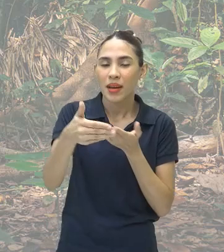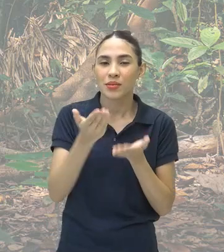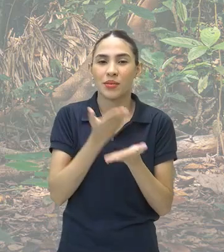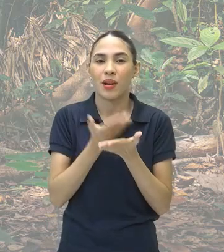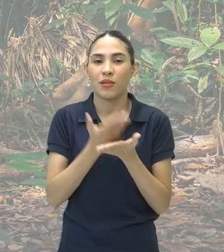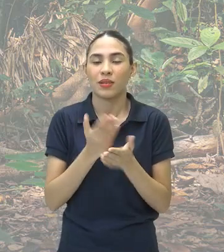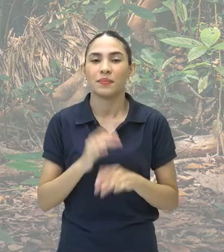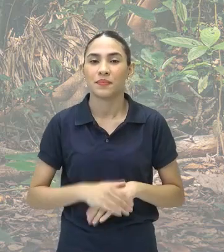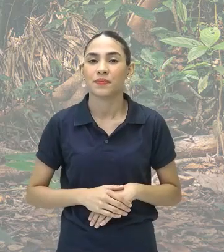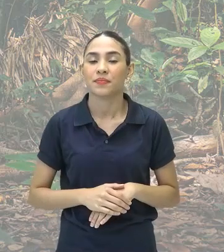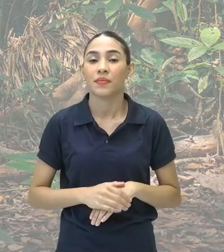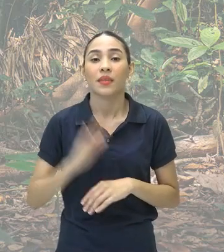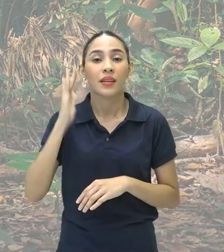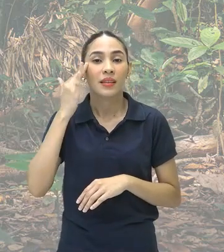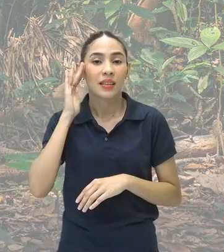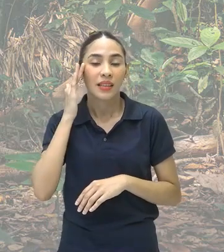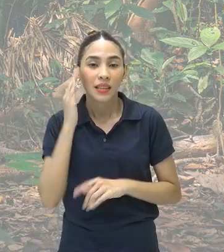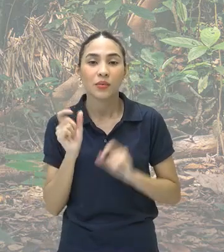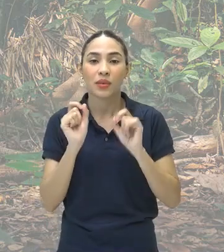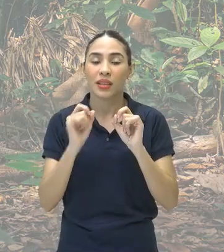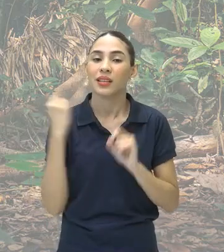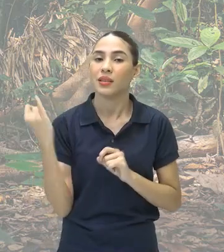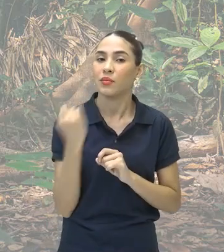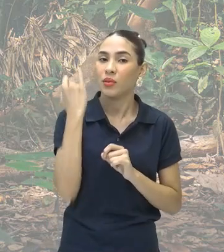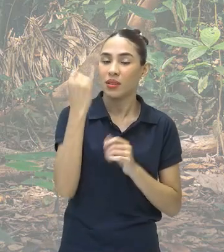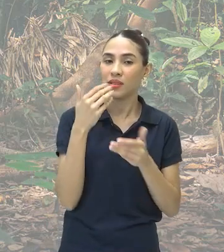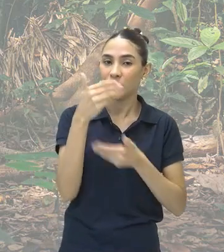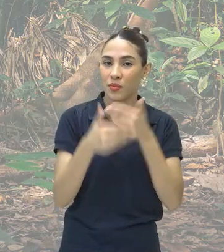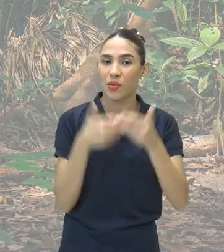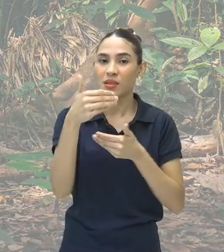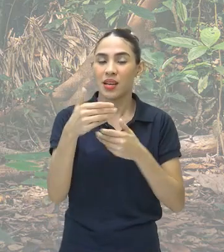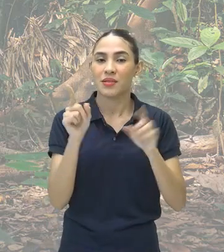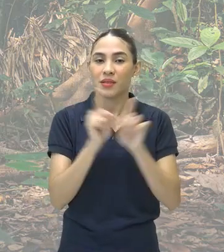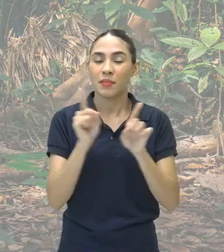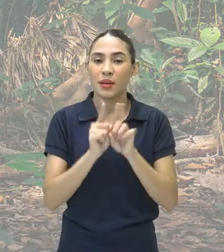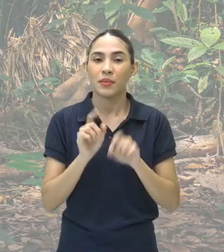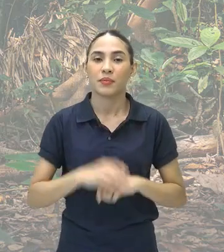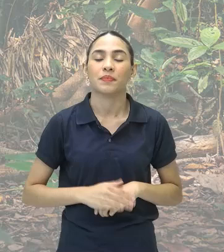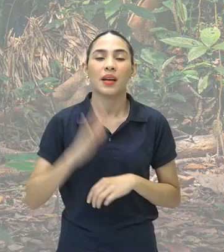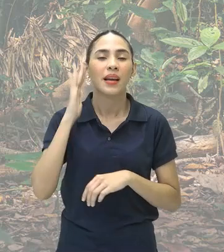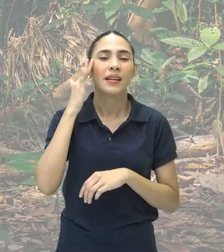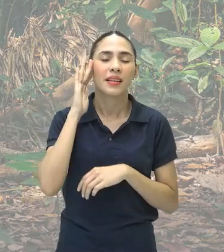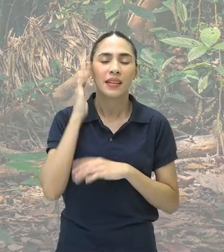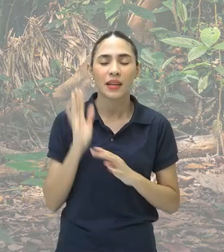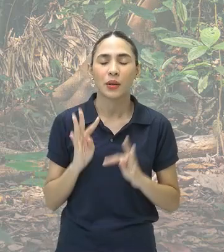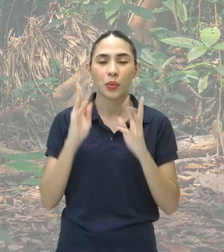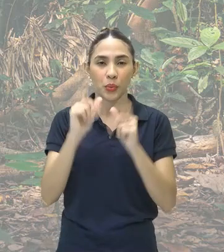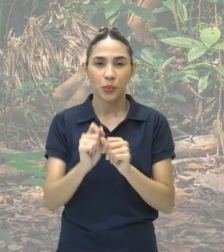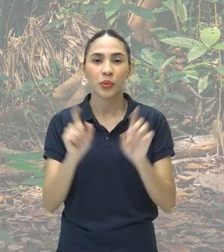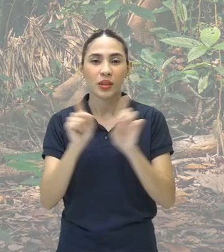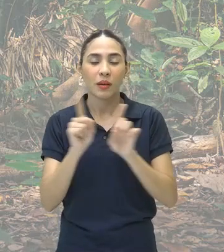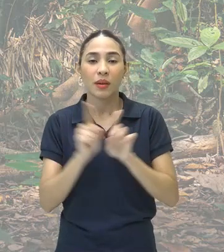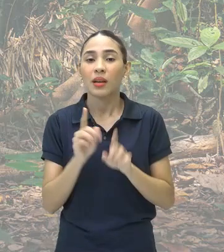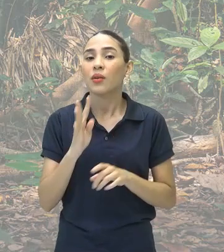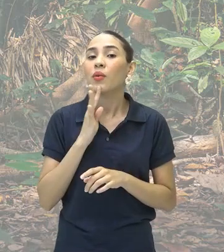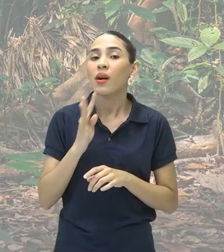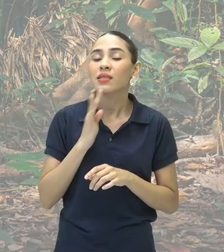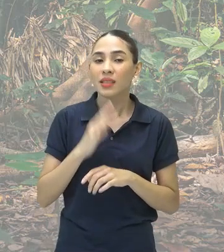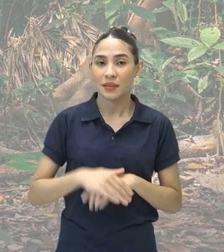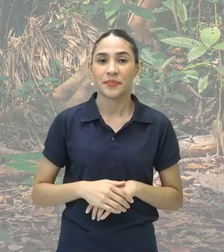nossa aula, né? Entendendo um pouco a importância, o processo de entender tudo isso e de conhecer, né,